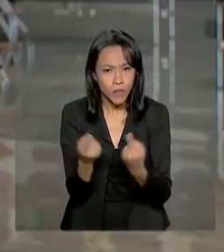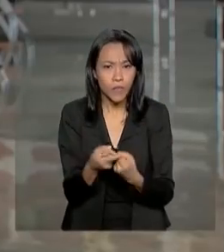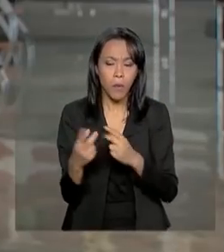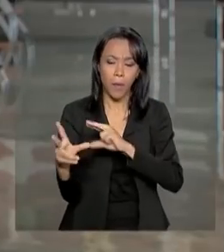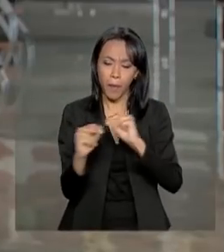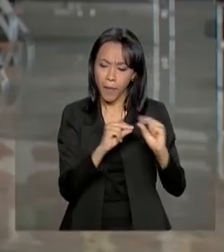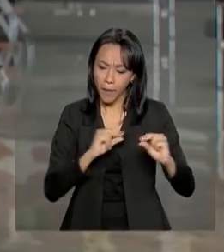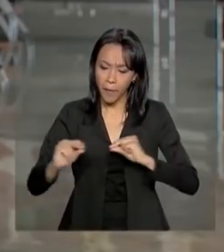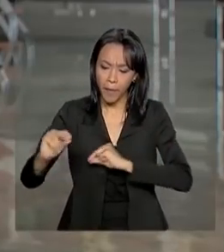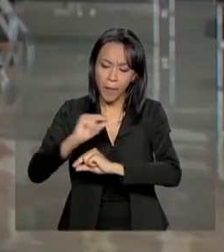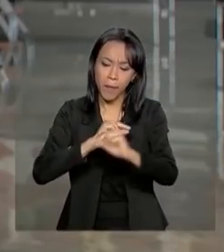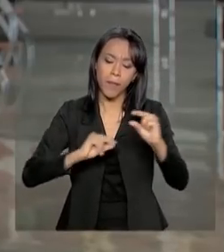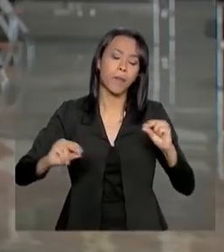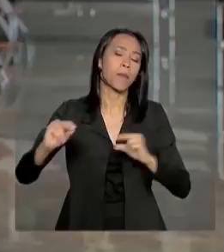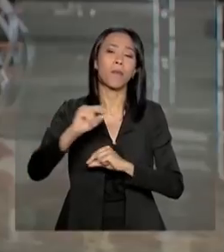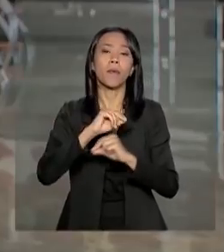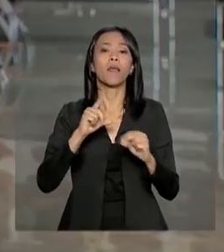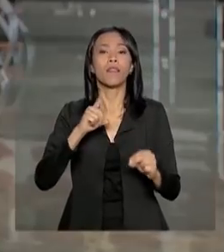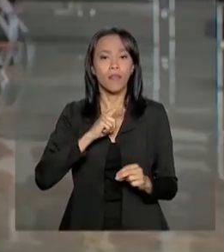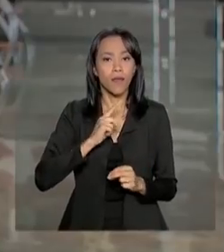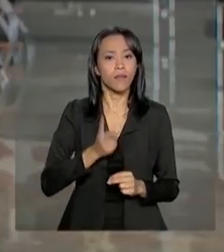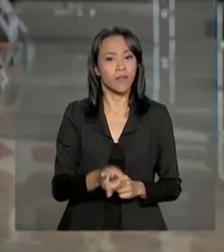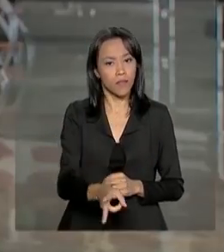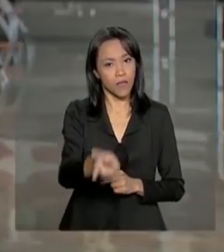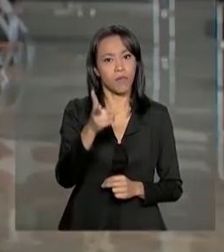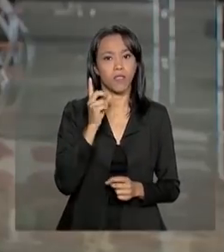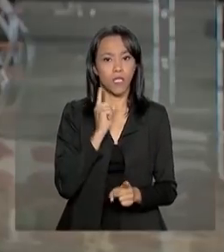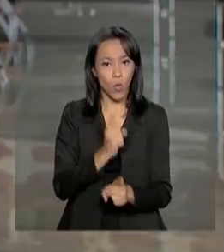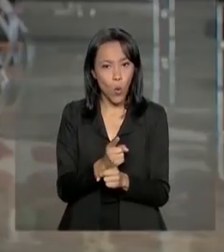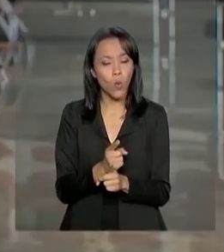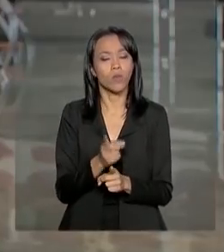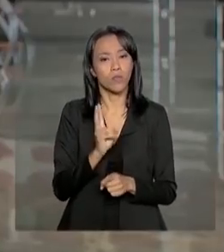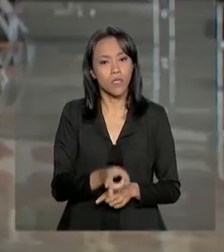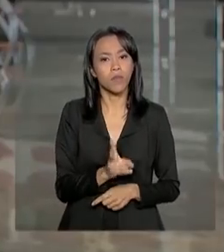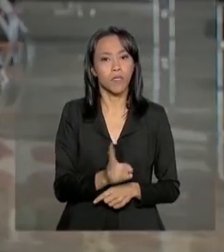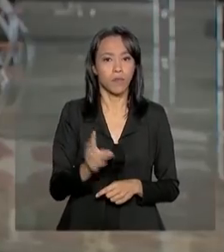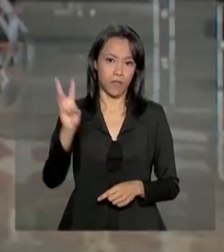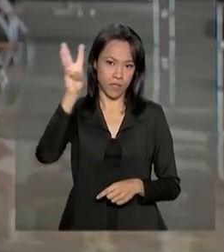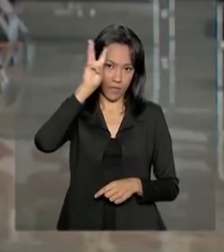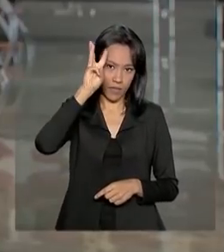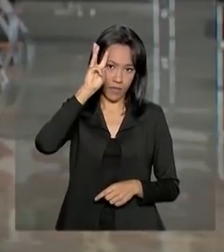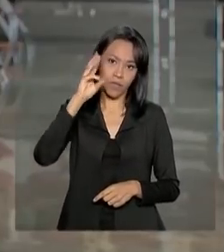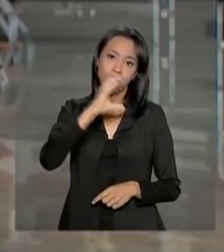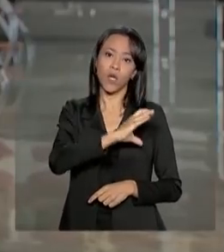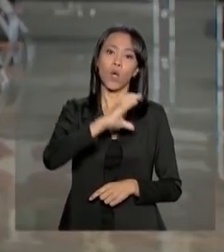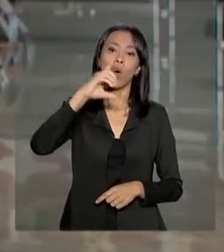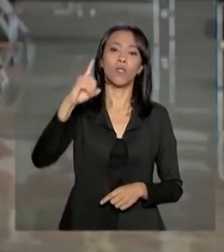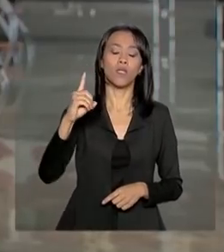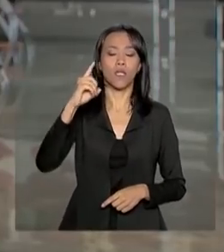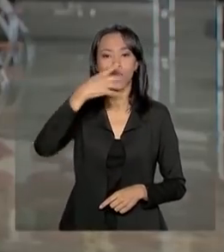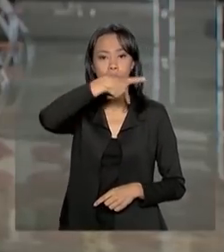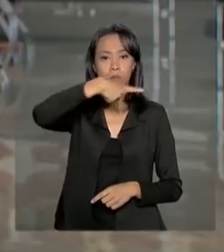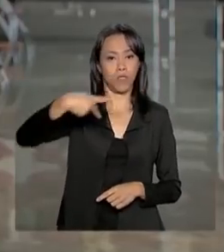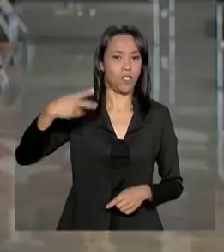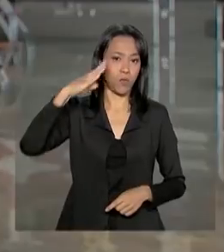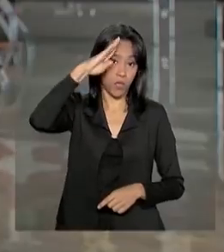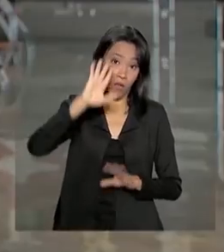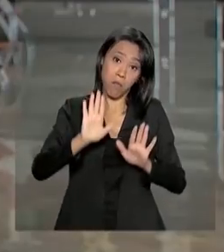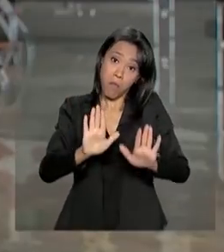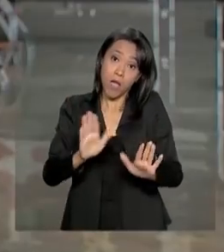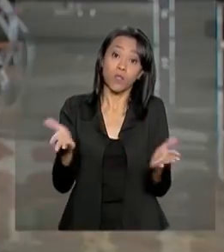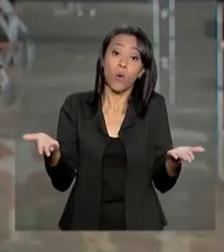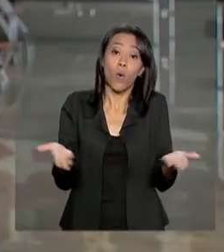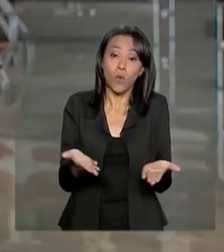governo, os ministros fazem esse encontro semanal, sempre às terças-feiras, coordenado pelo presidente Jair Bolsonaro. Mas hoje,